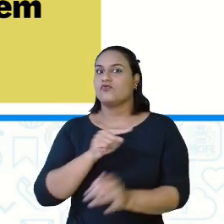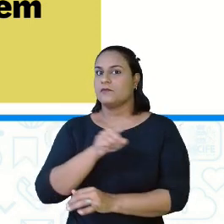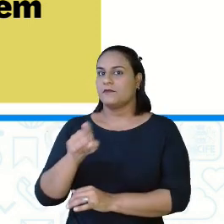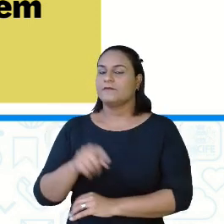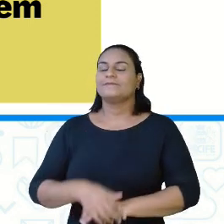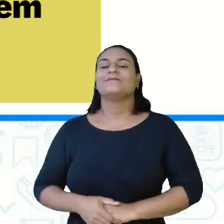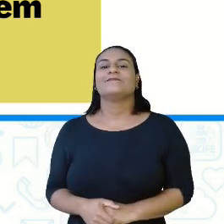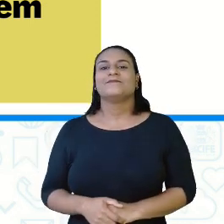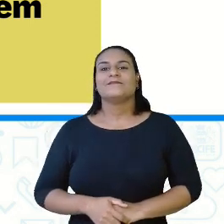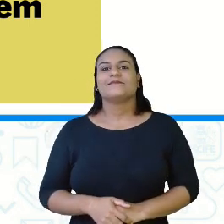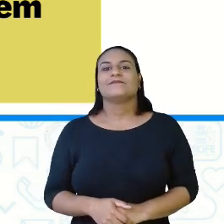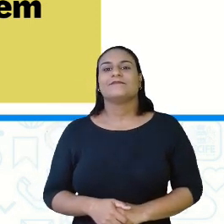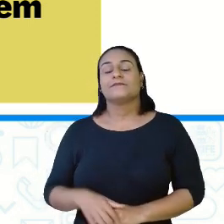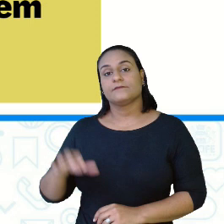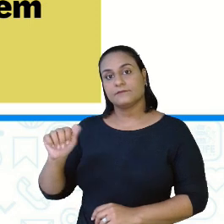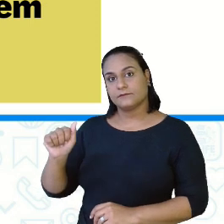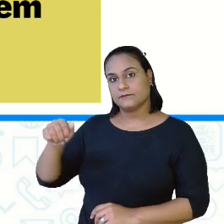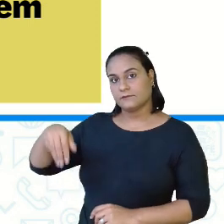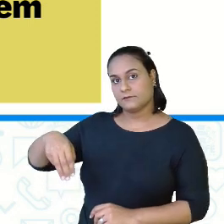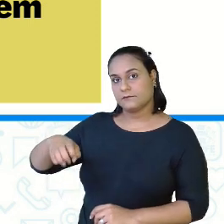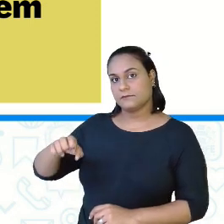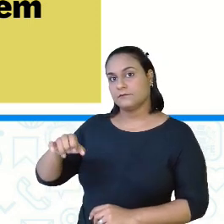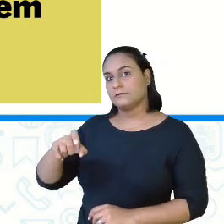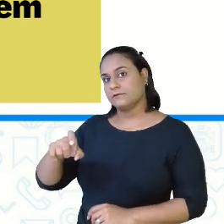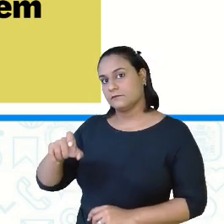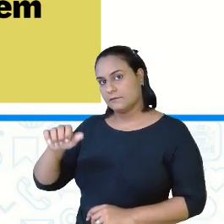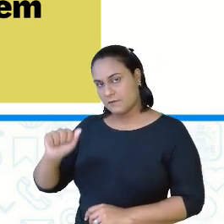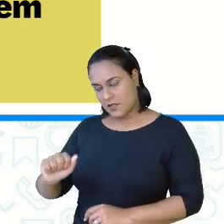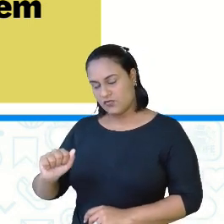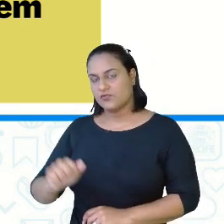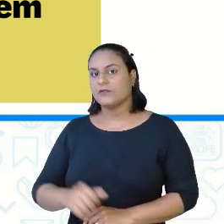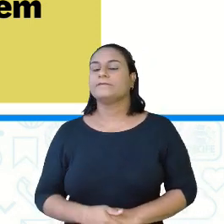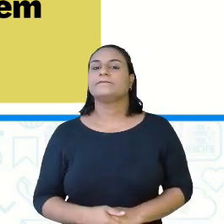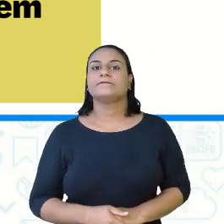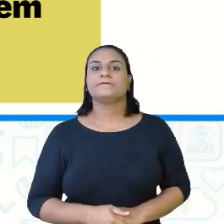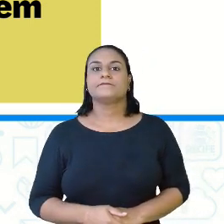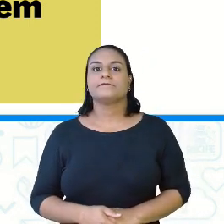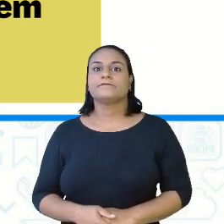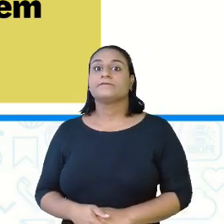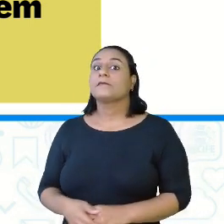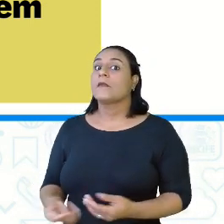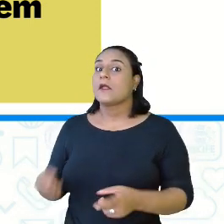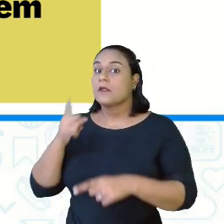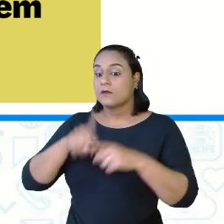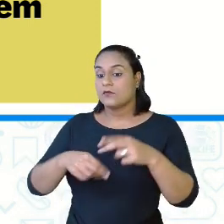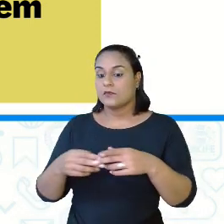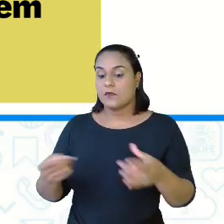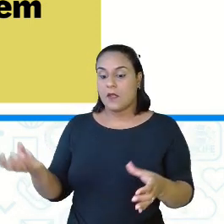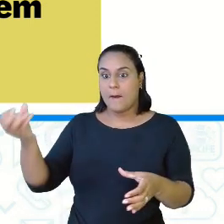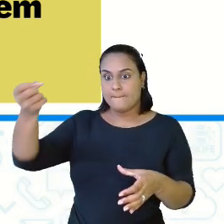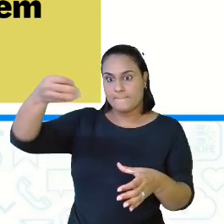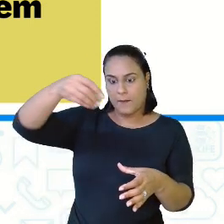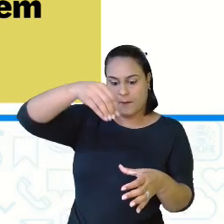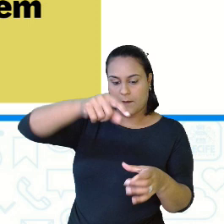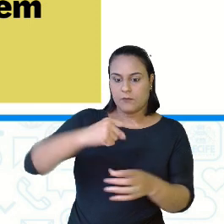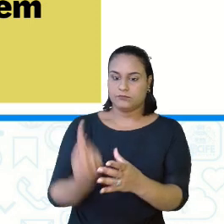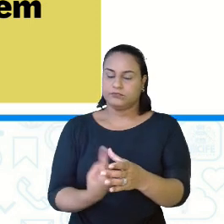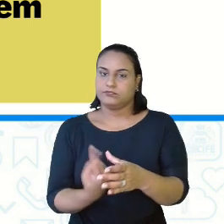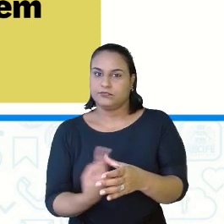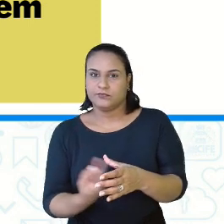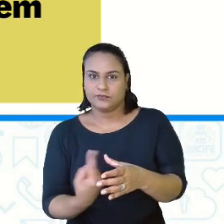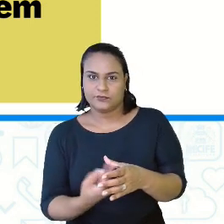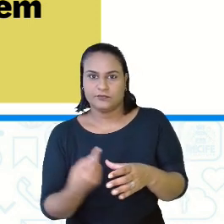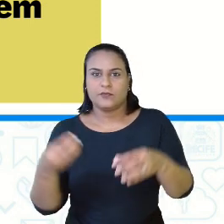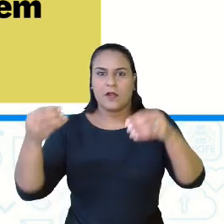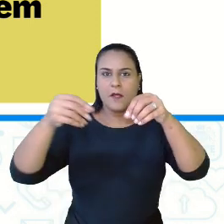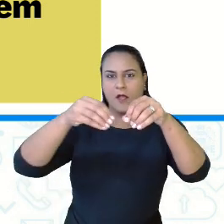para vocês. Ameixas, que a gente já viu bastante, né? Aí vem, coloque os demais ingredientes no liquidificador, acrescentando a farinha de